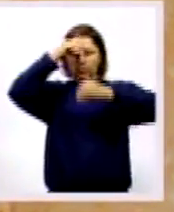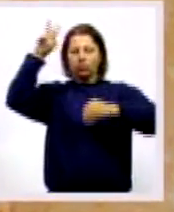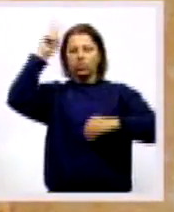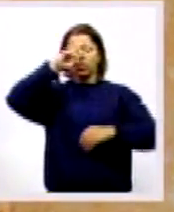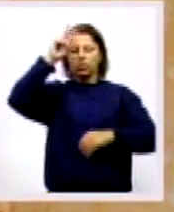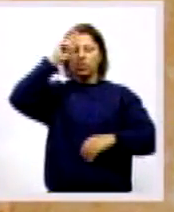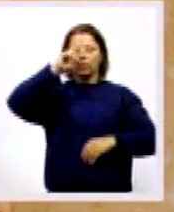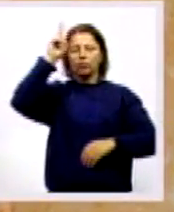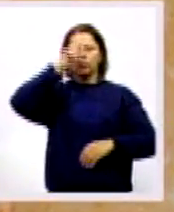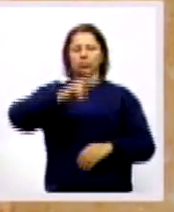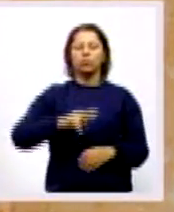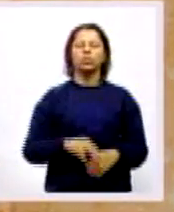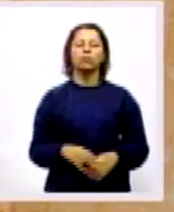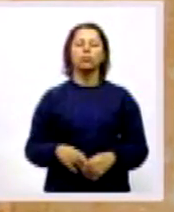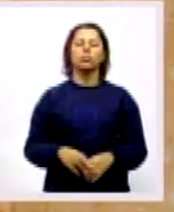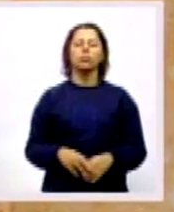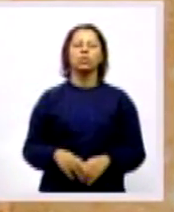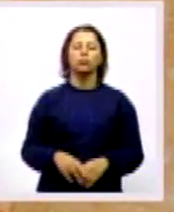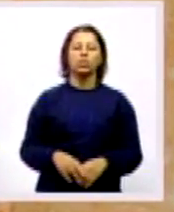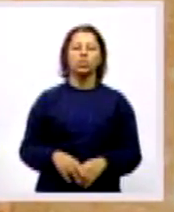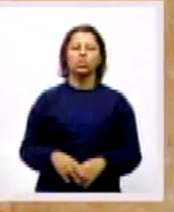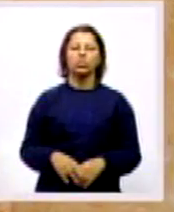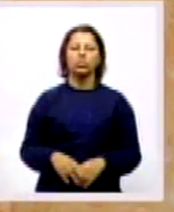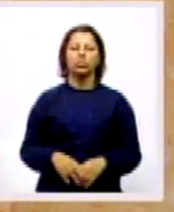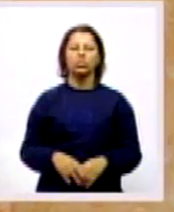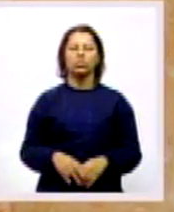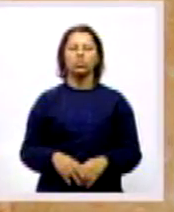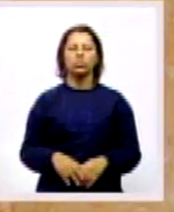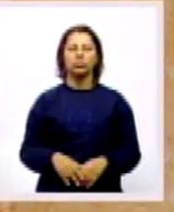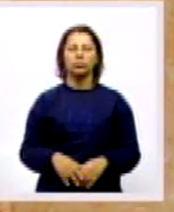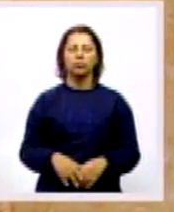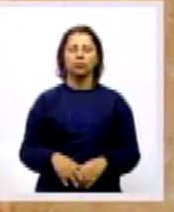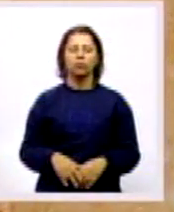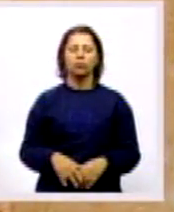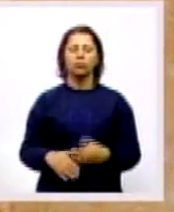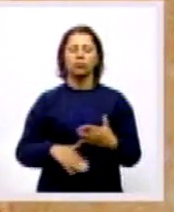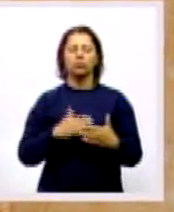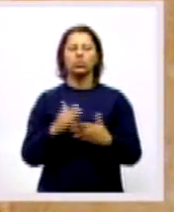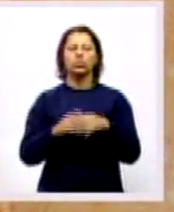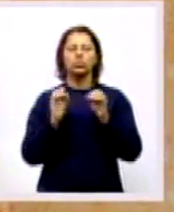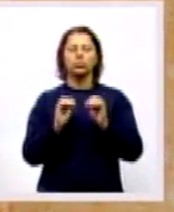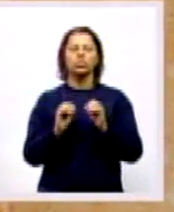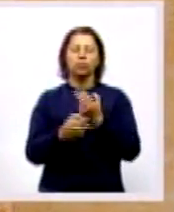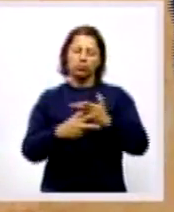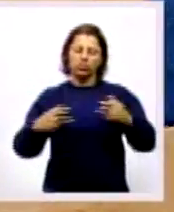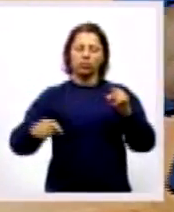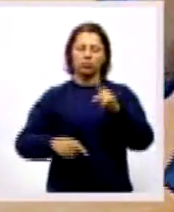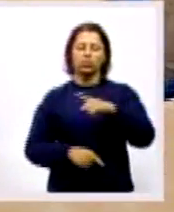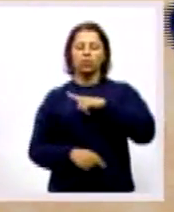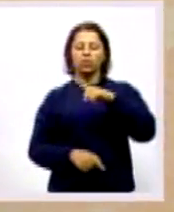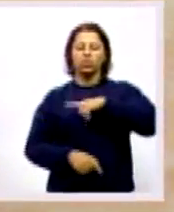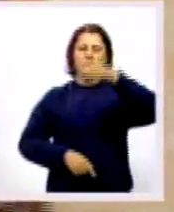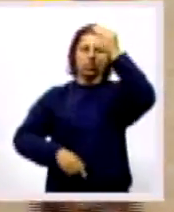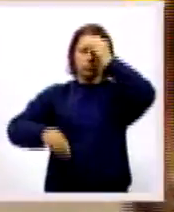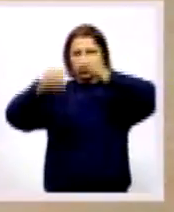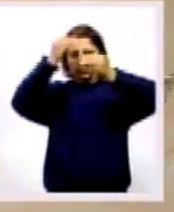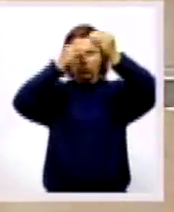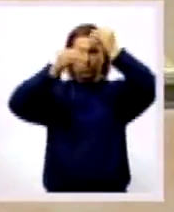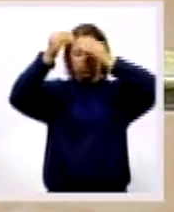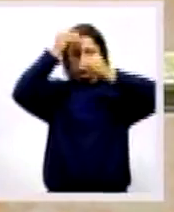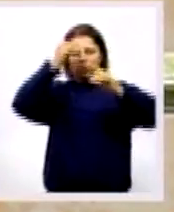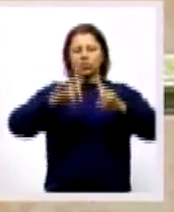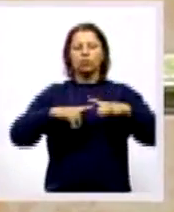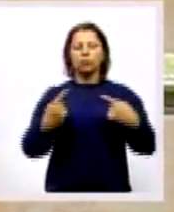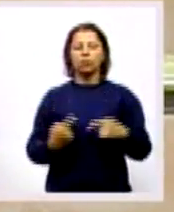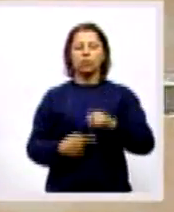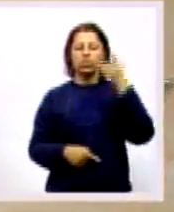memórias, no seu HD, digamos assim. São todas as informações que você tem registradas dentro de você, mas